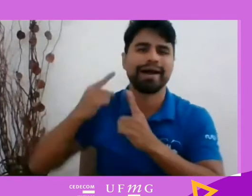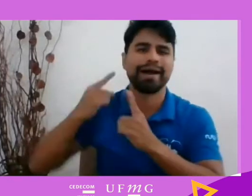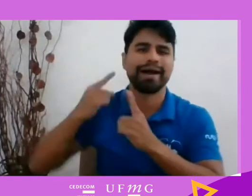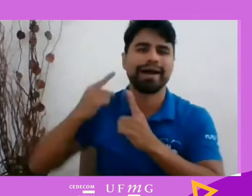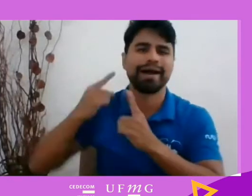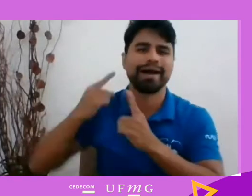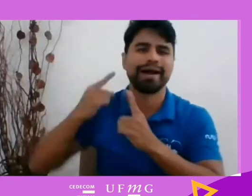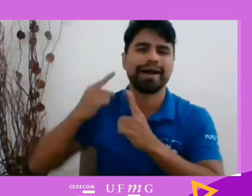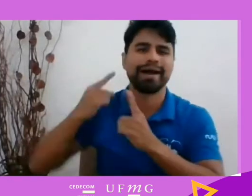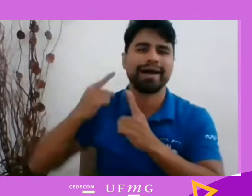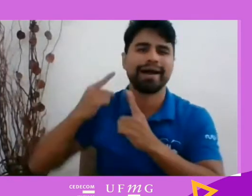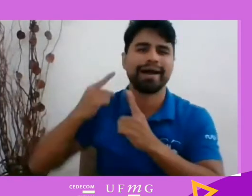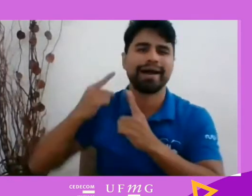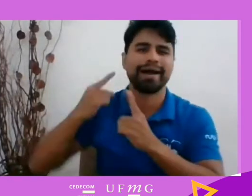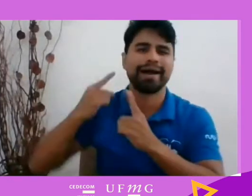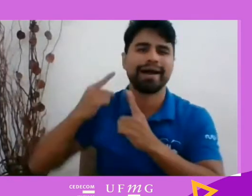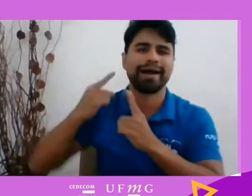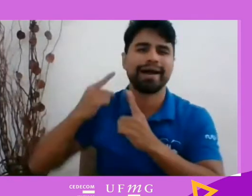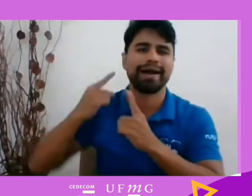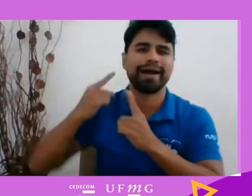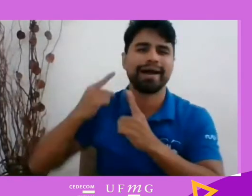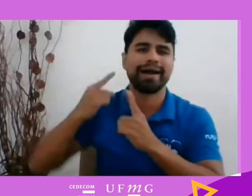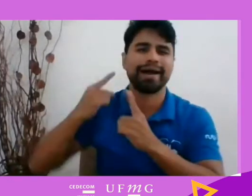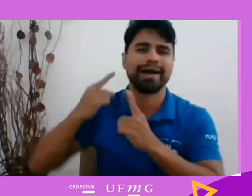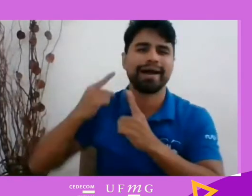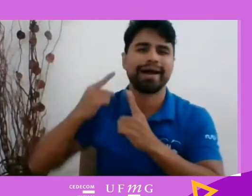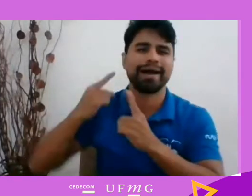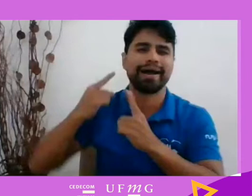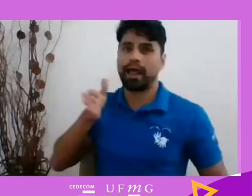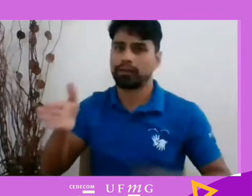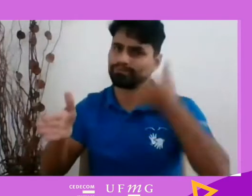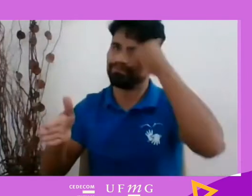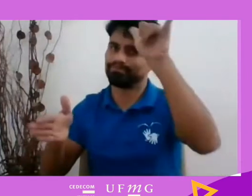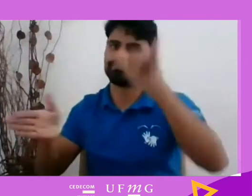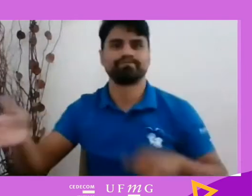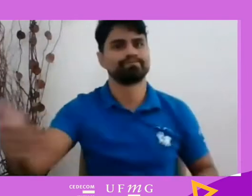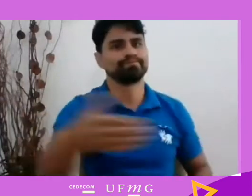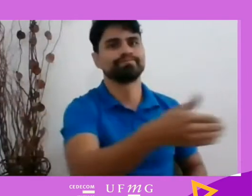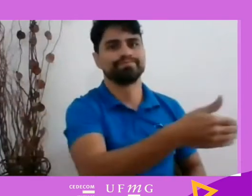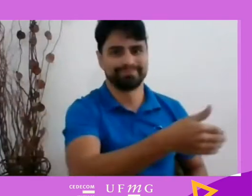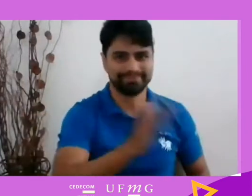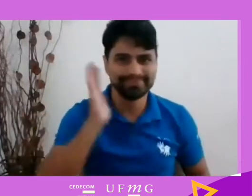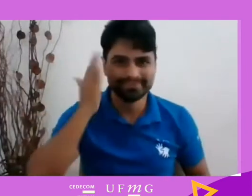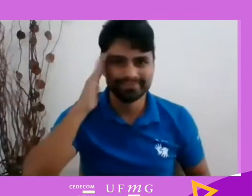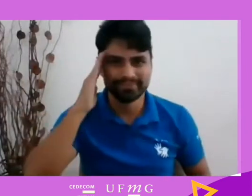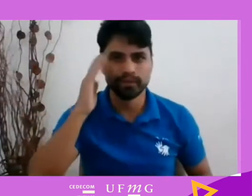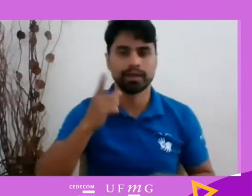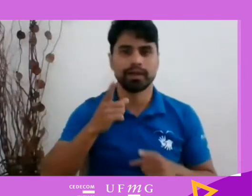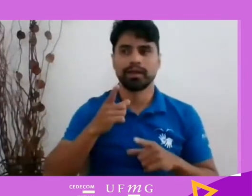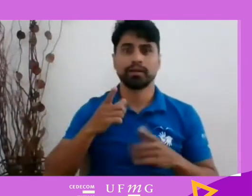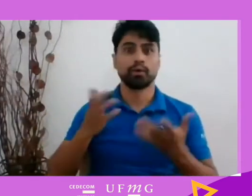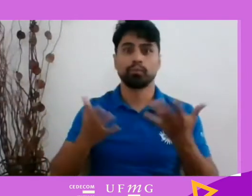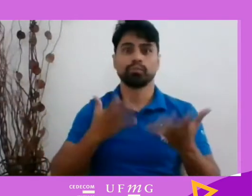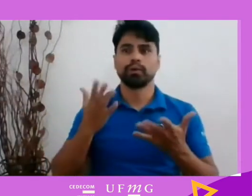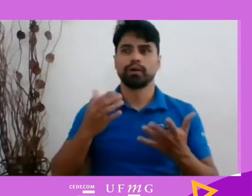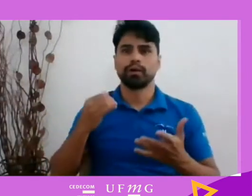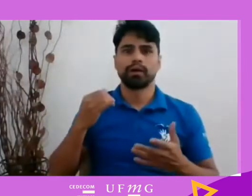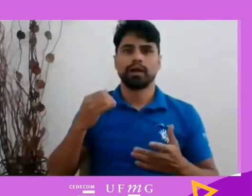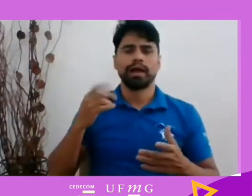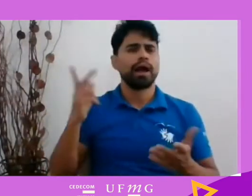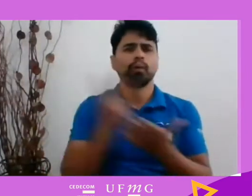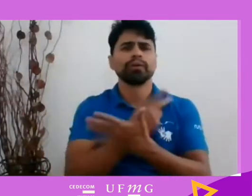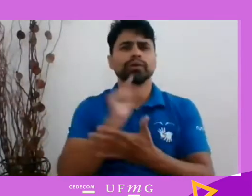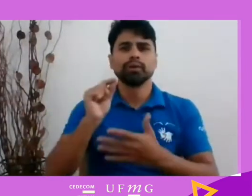chegar. Então, isso aumentava, né, a envergadura desse evento, antes que ele acontecesse. Né? É o que